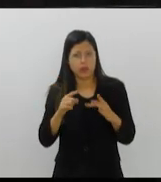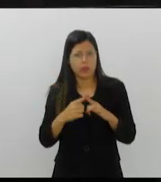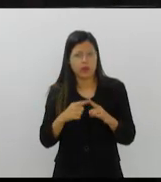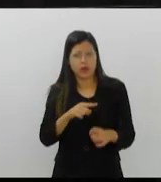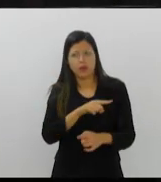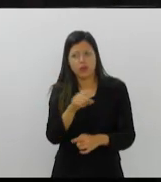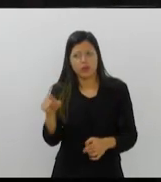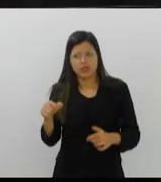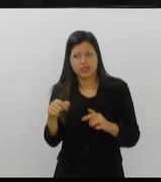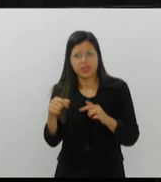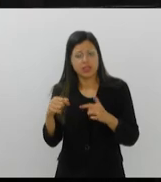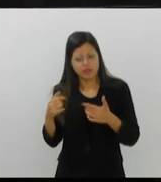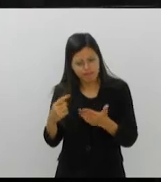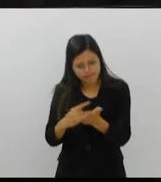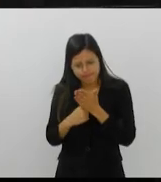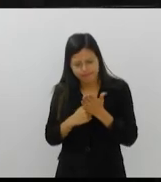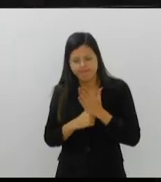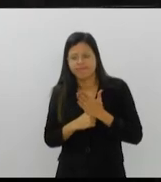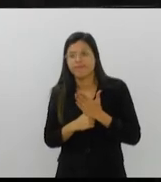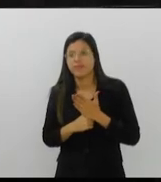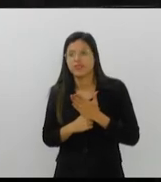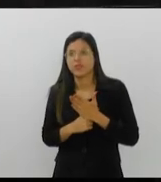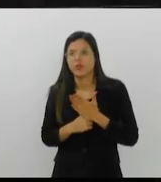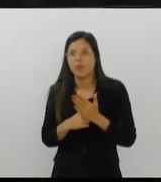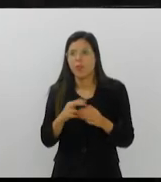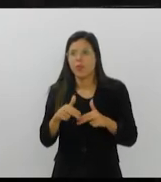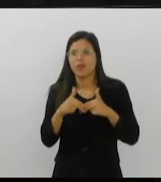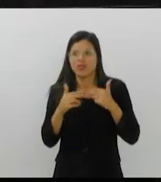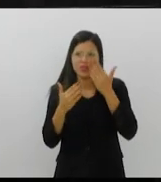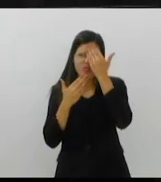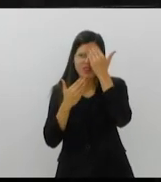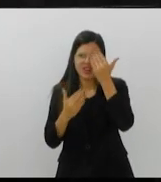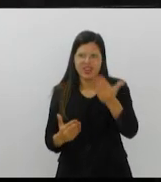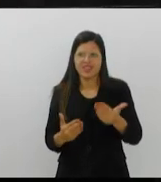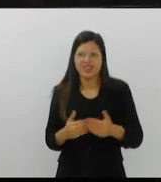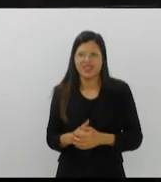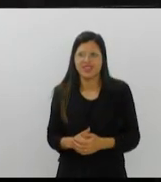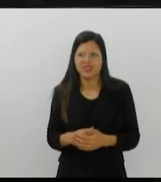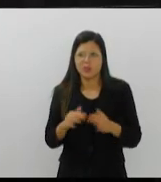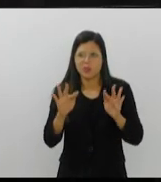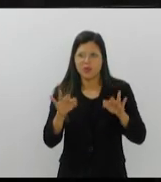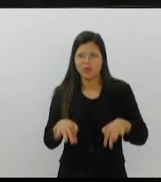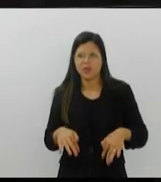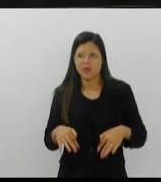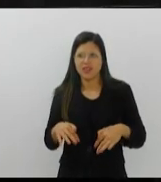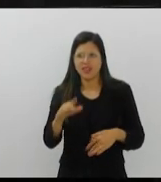parte disso também. E, por isso, eu agradeço e, por fim,